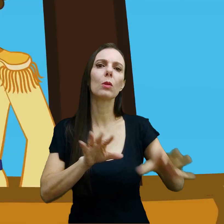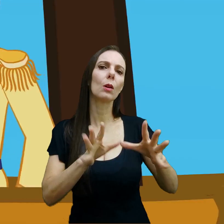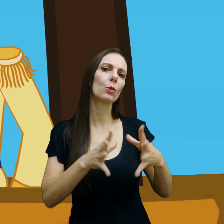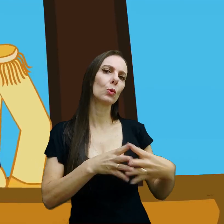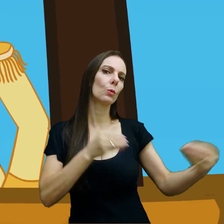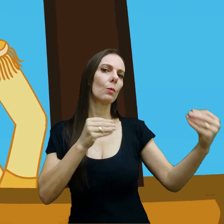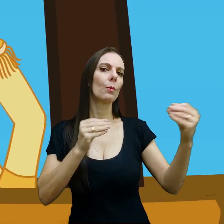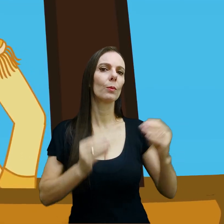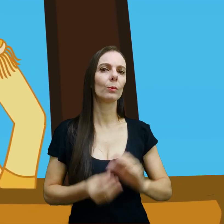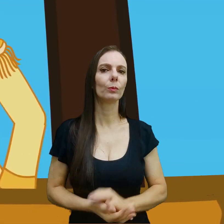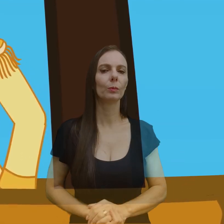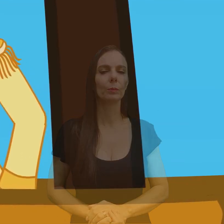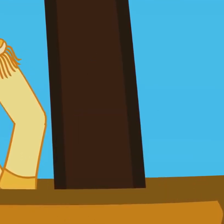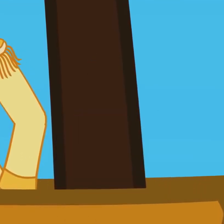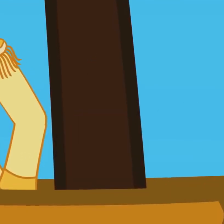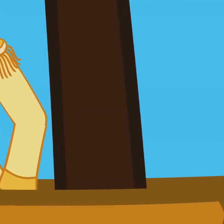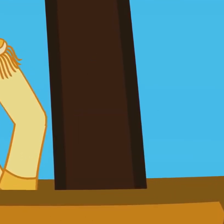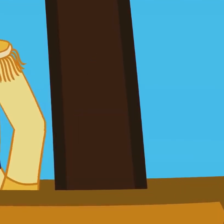desapareceu.